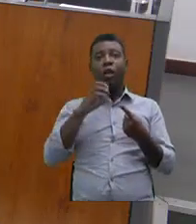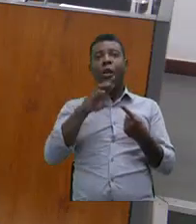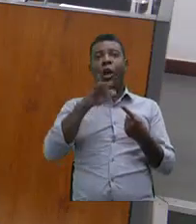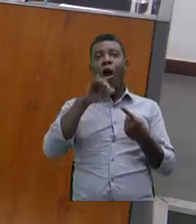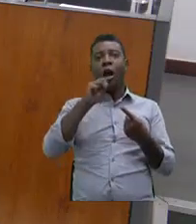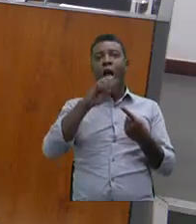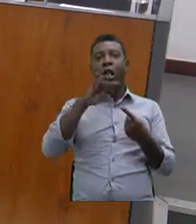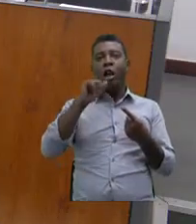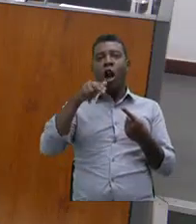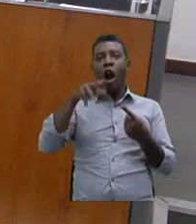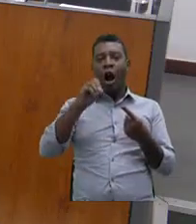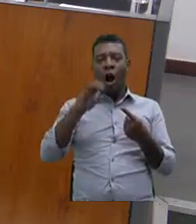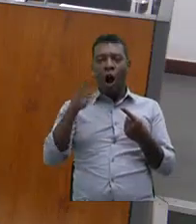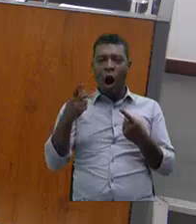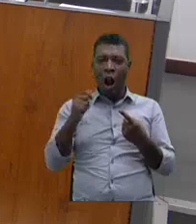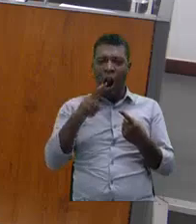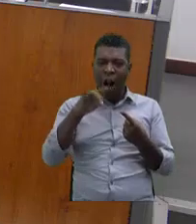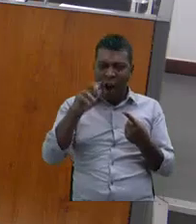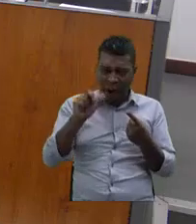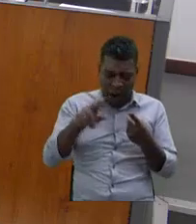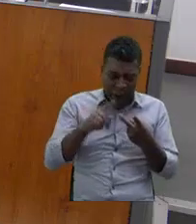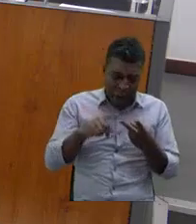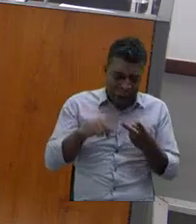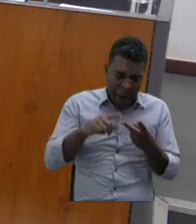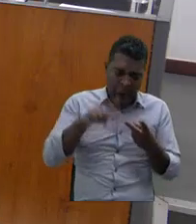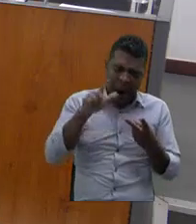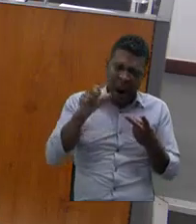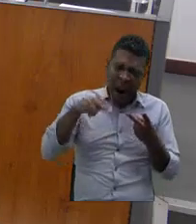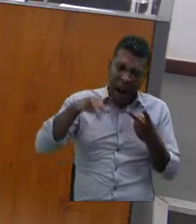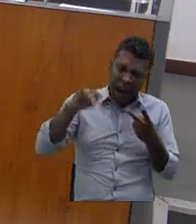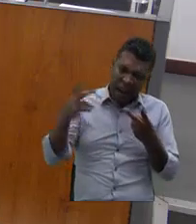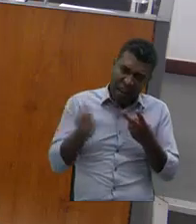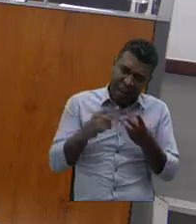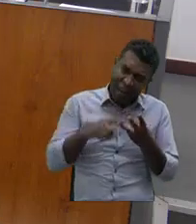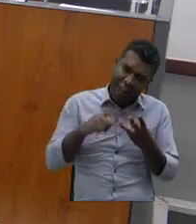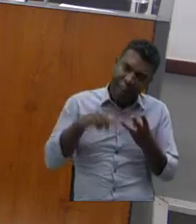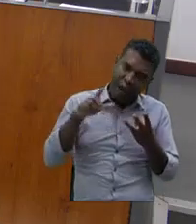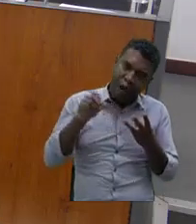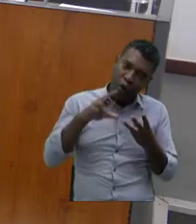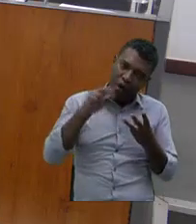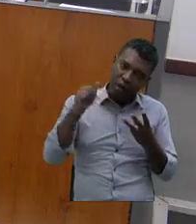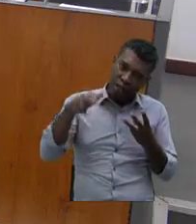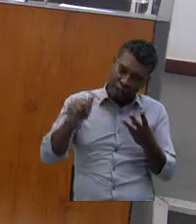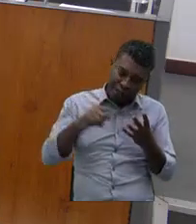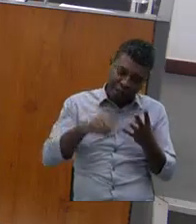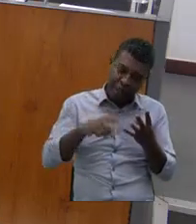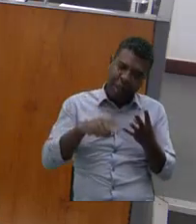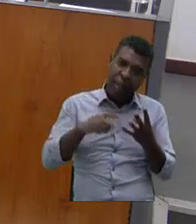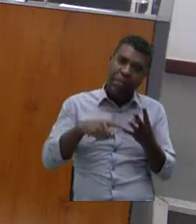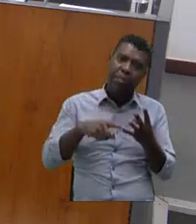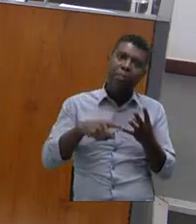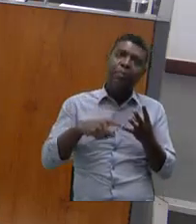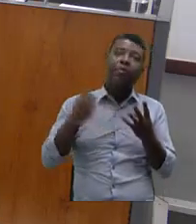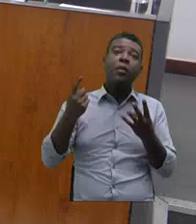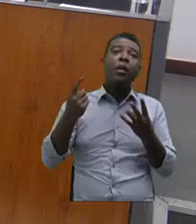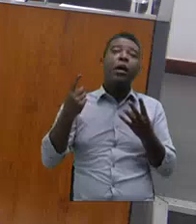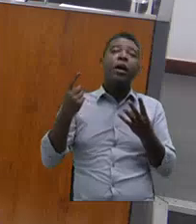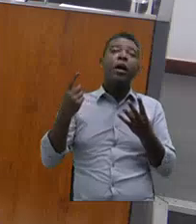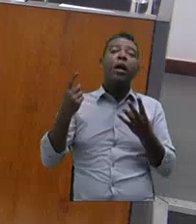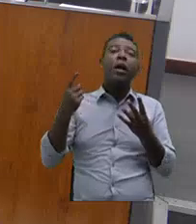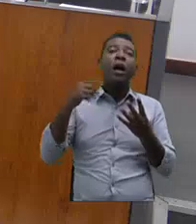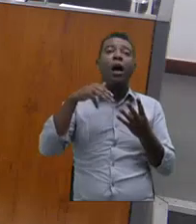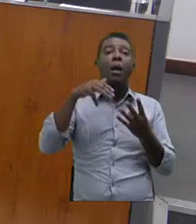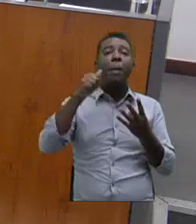deputada Leninha, nossa primeira vice-presidente, deputada Lohana, deputada professora Macaé Evaristo, deputado Grego